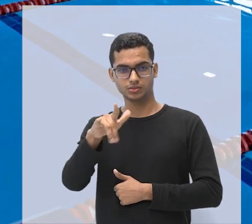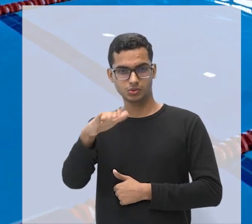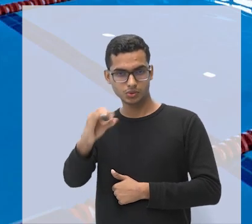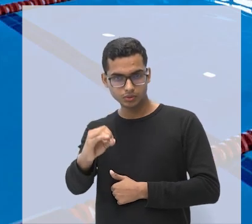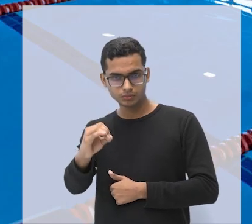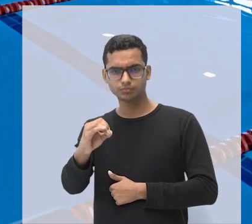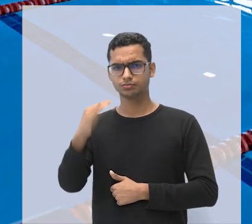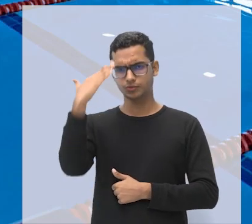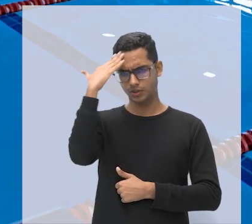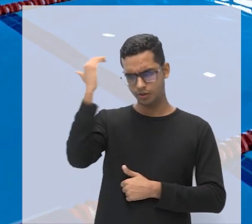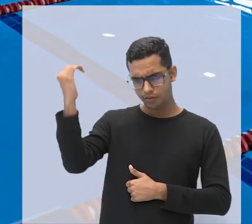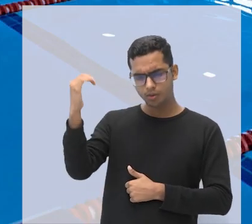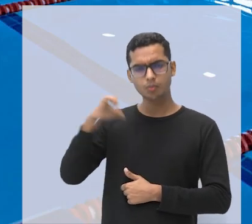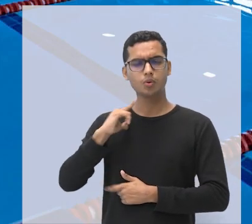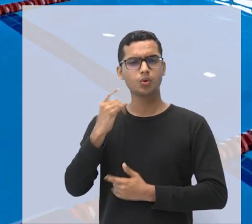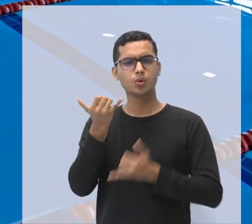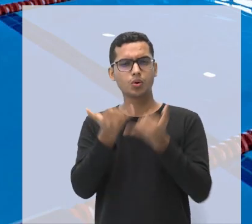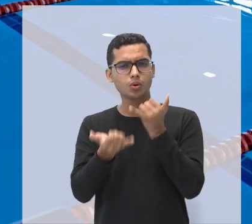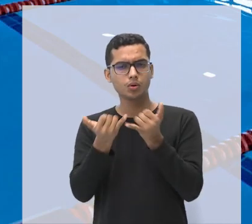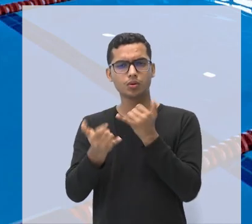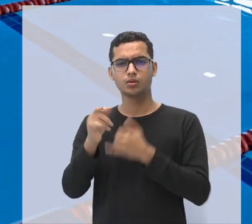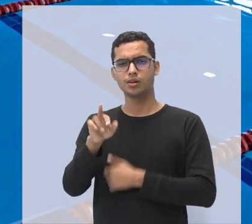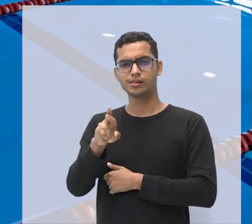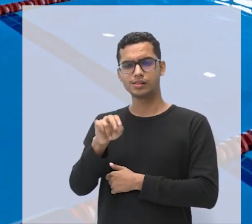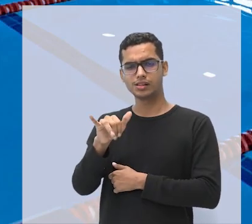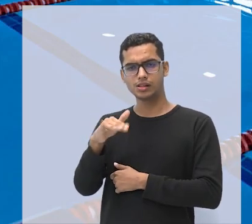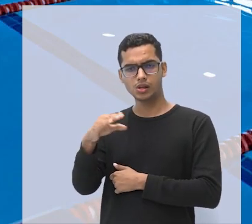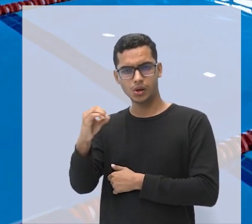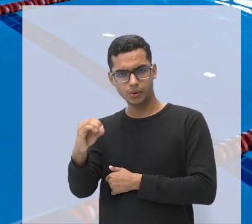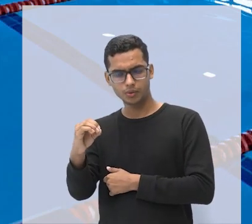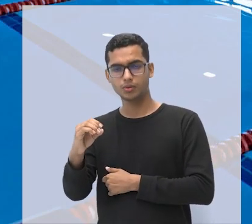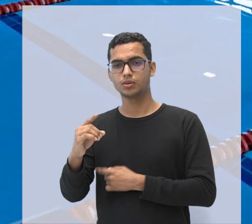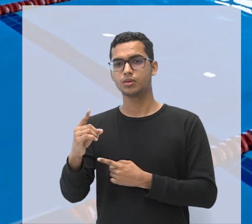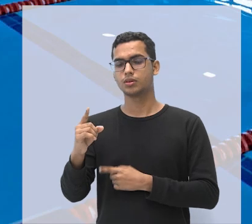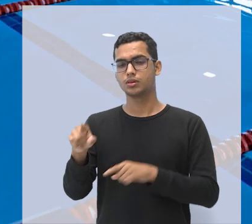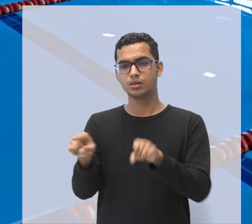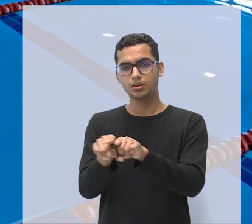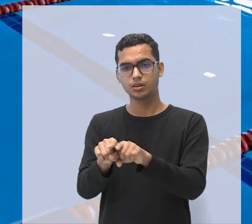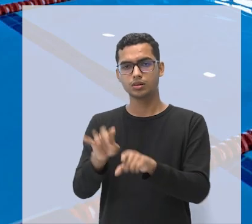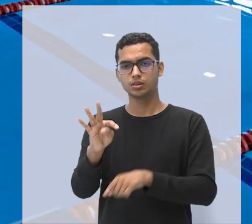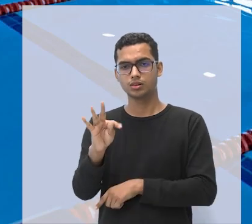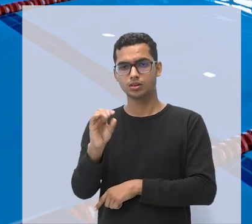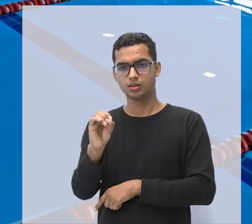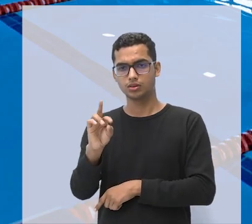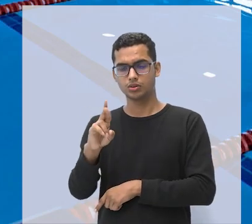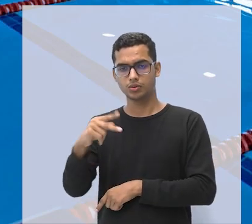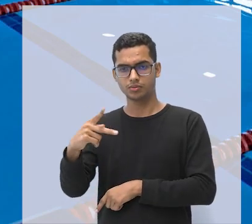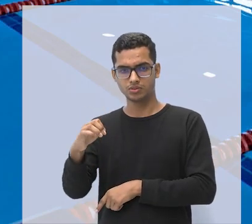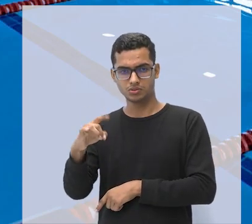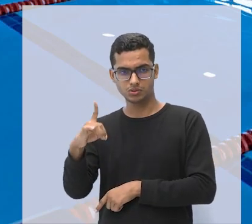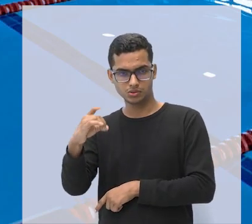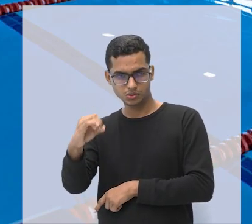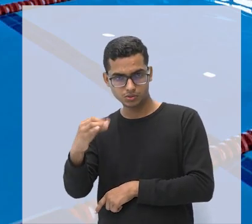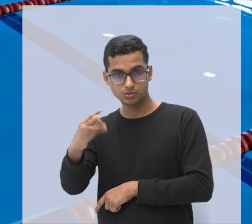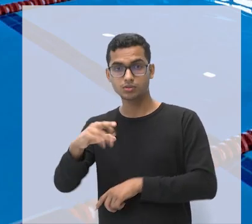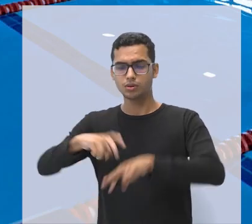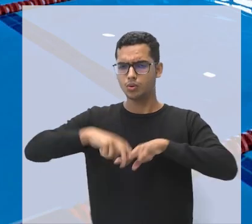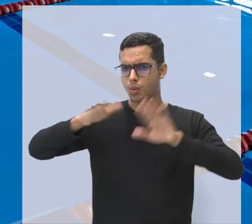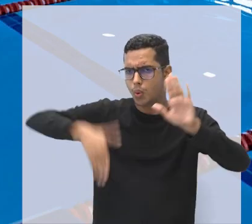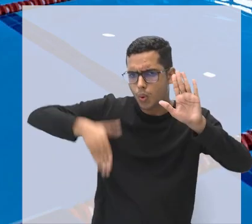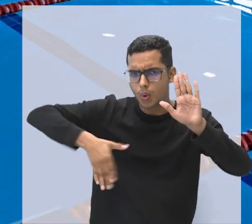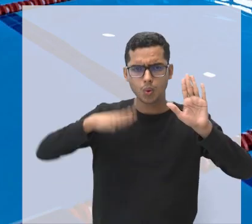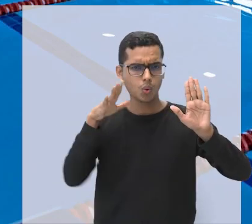era conhecido como raio ou torpedo? Por que será, hein? Com certeza é porque ele